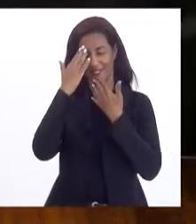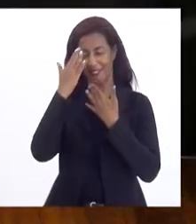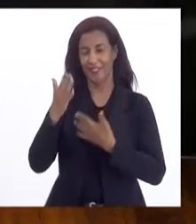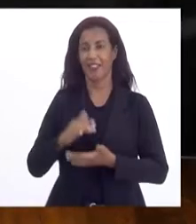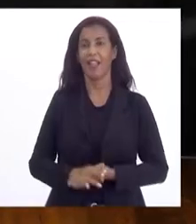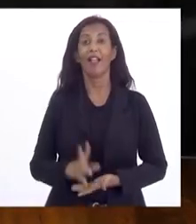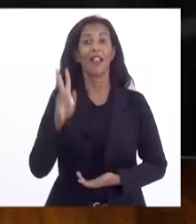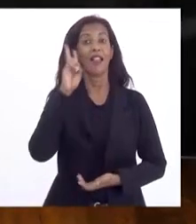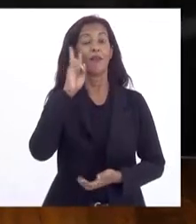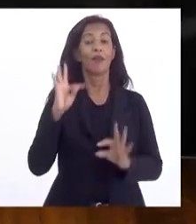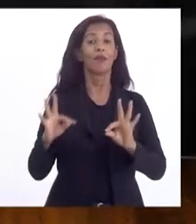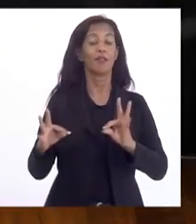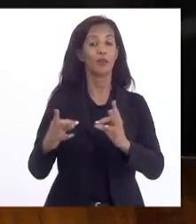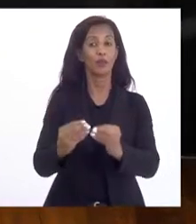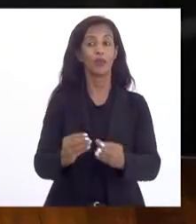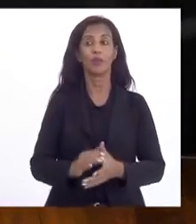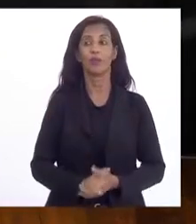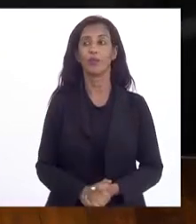lembrando a todas,